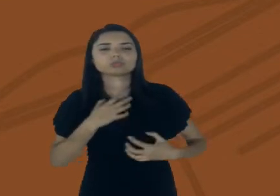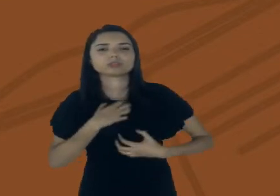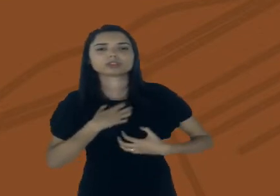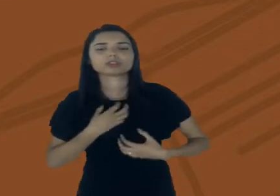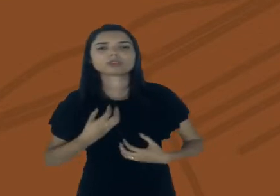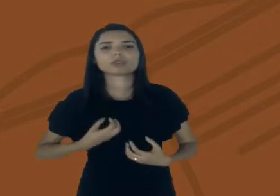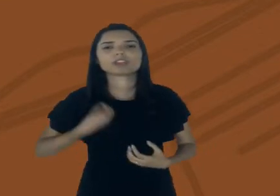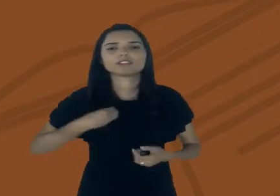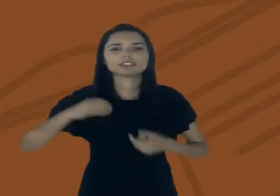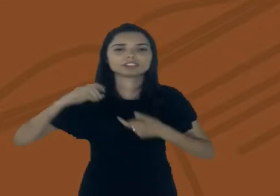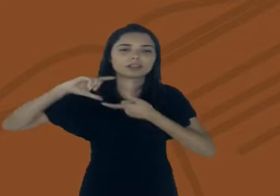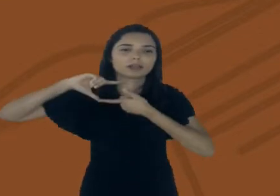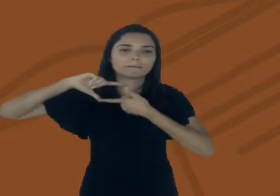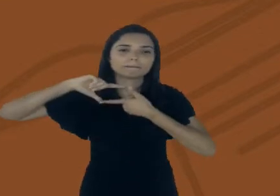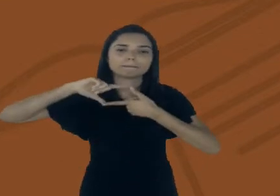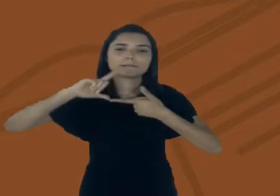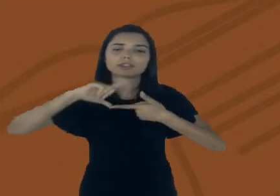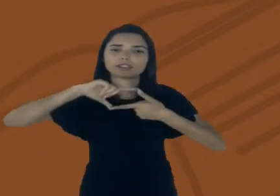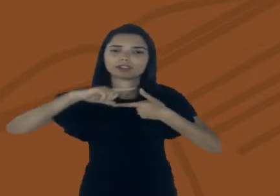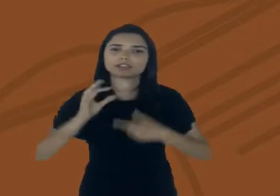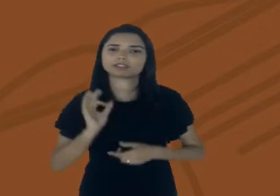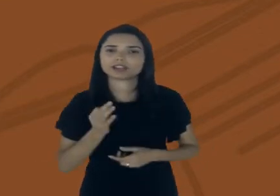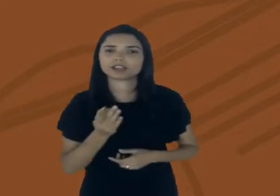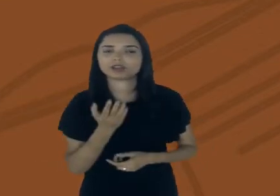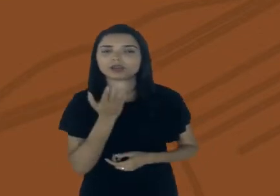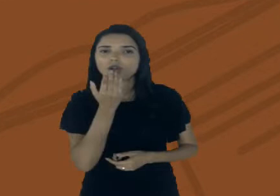alimentação inadequada.